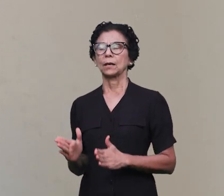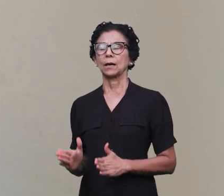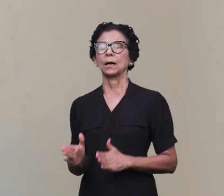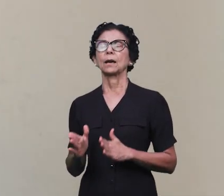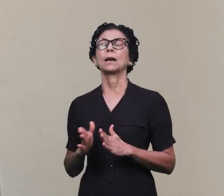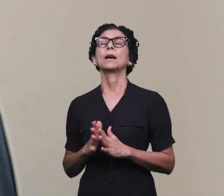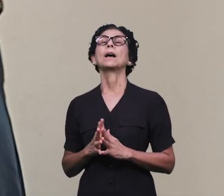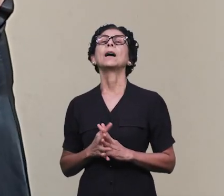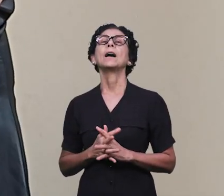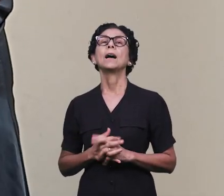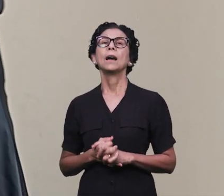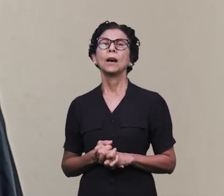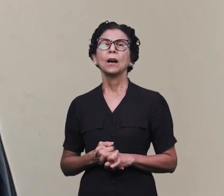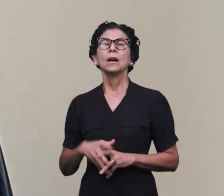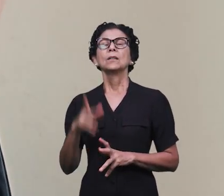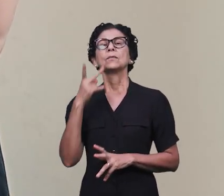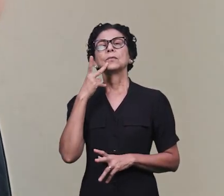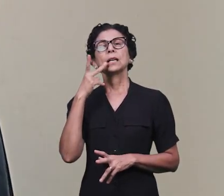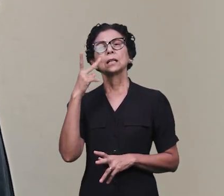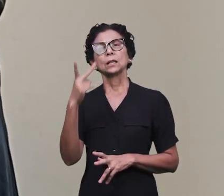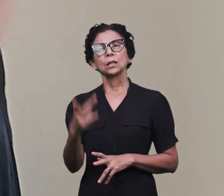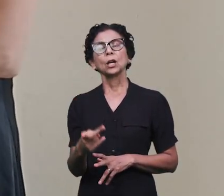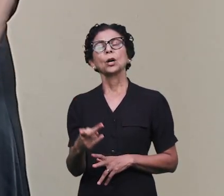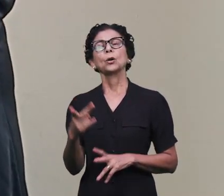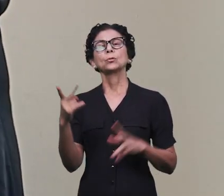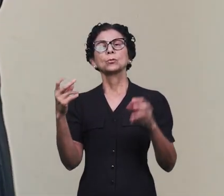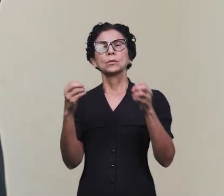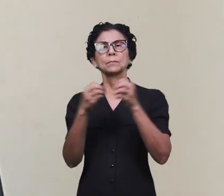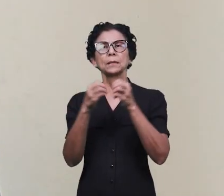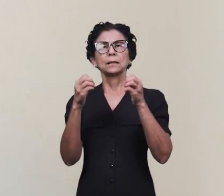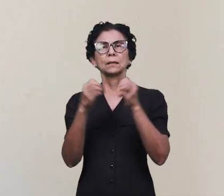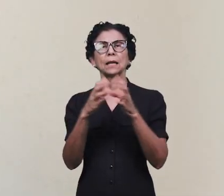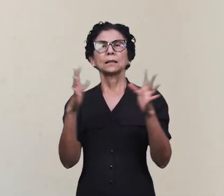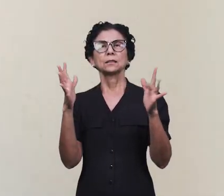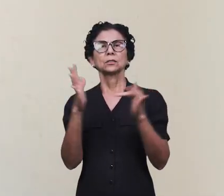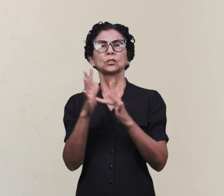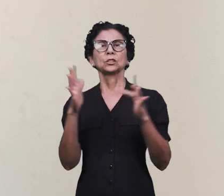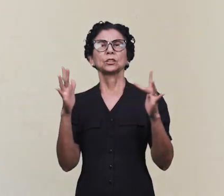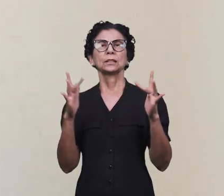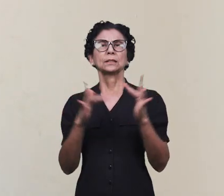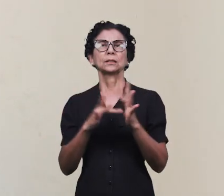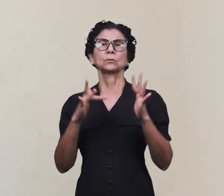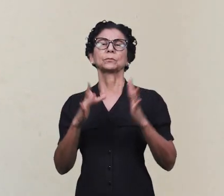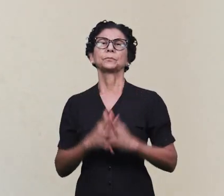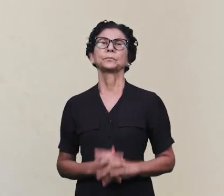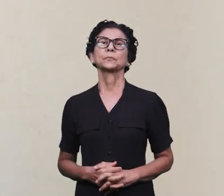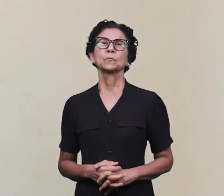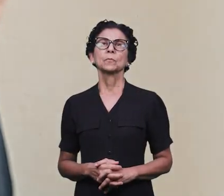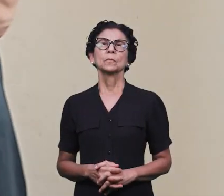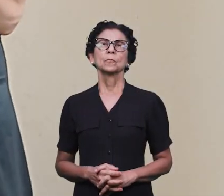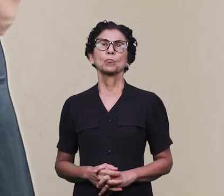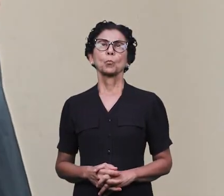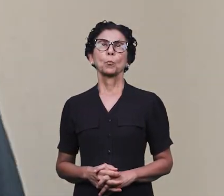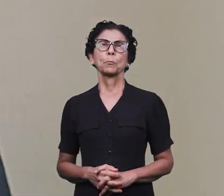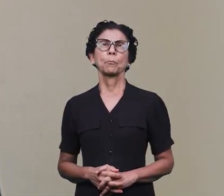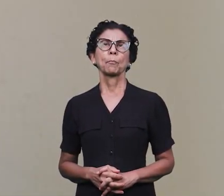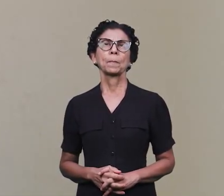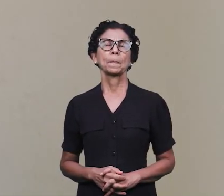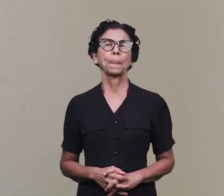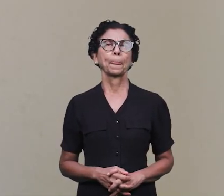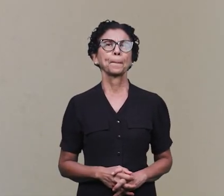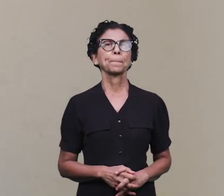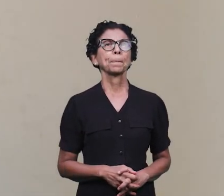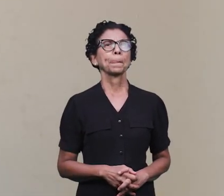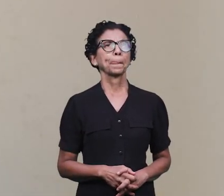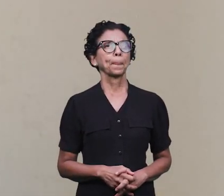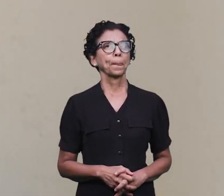testemunho, ele falou do Senhor Jesus, daquilo que ele viu e ouviu. Então, mostre para mim